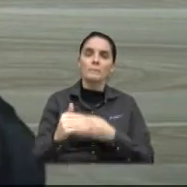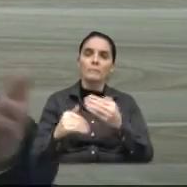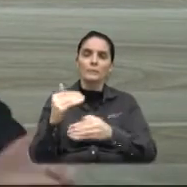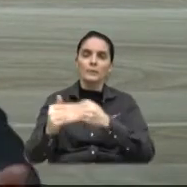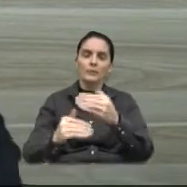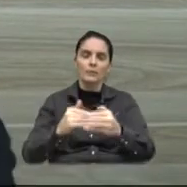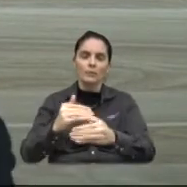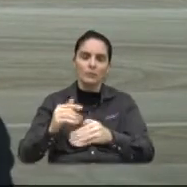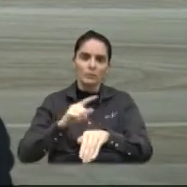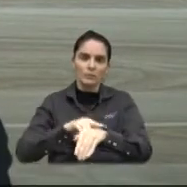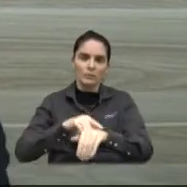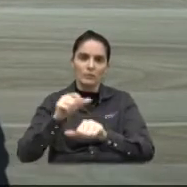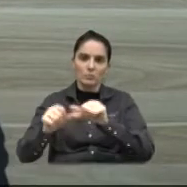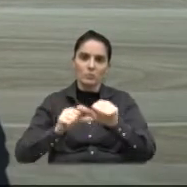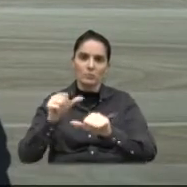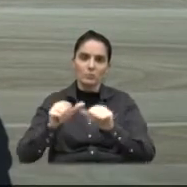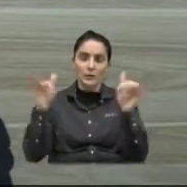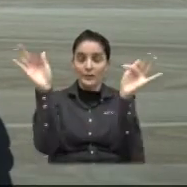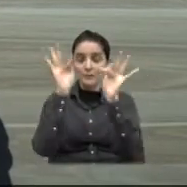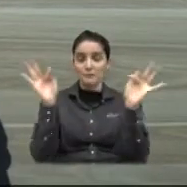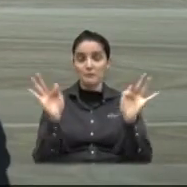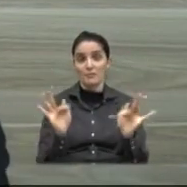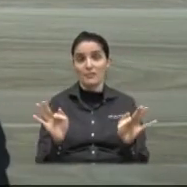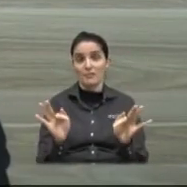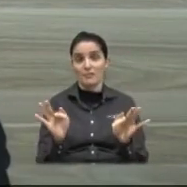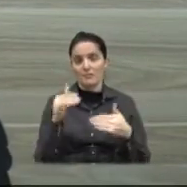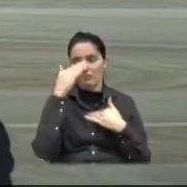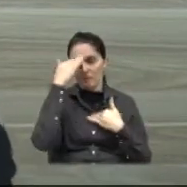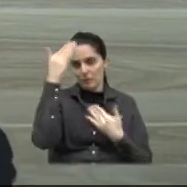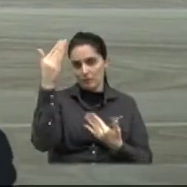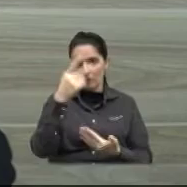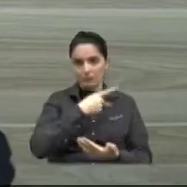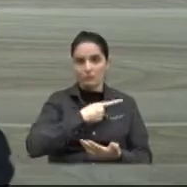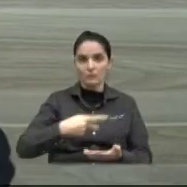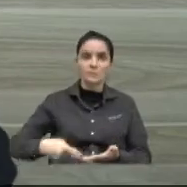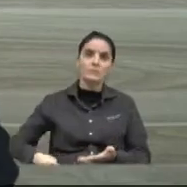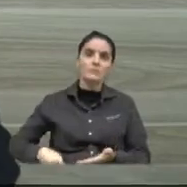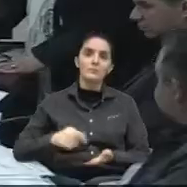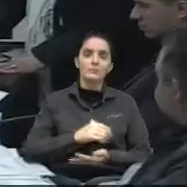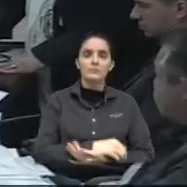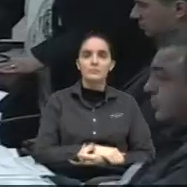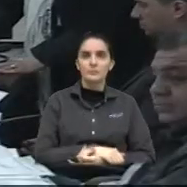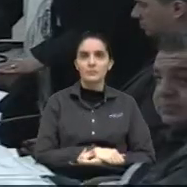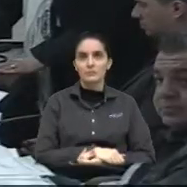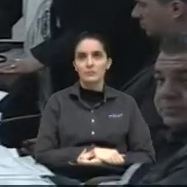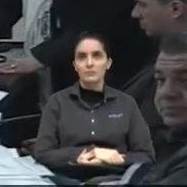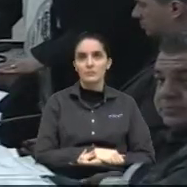e estou feliz por isso muito obrigado senhor presidente é